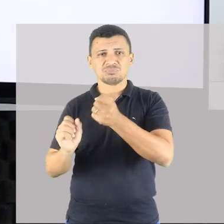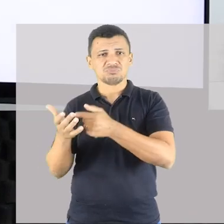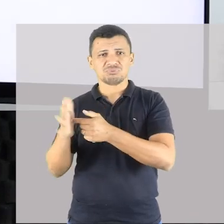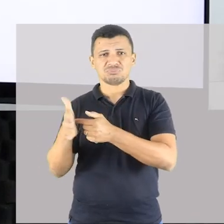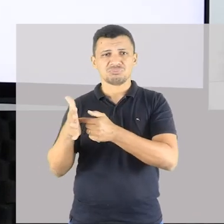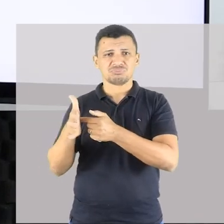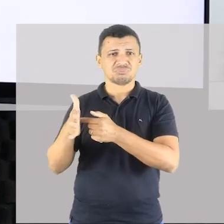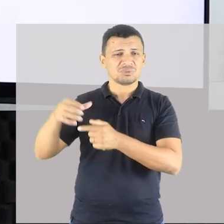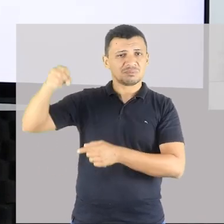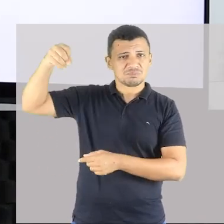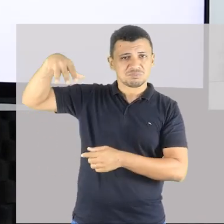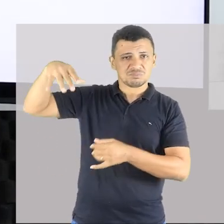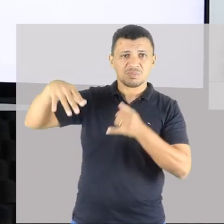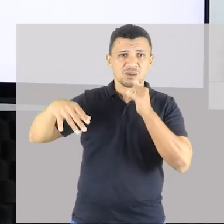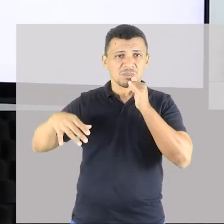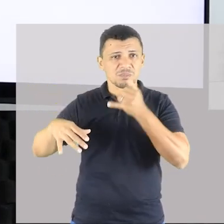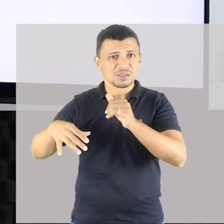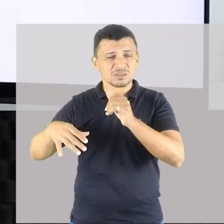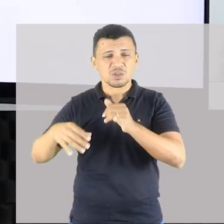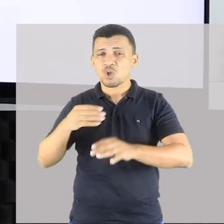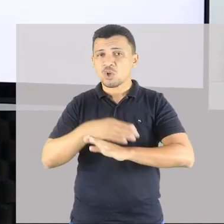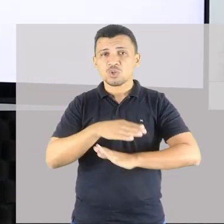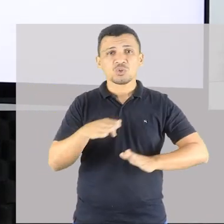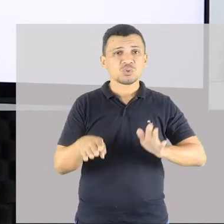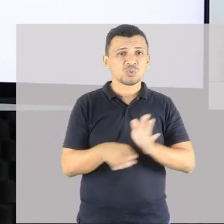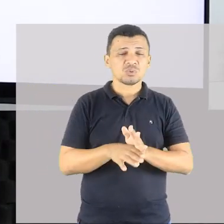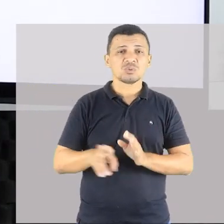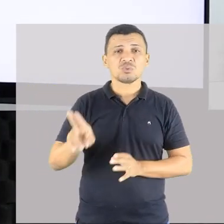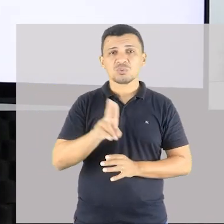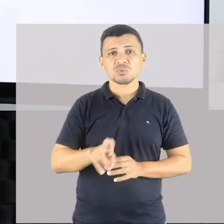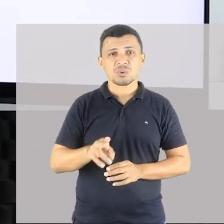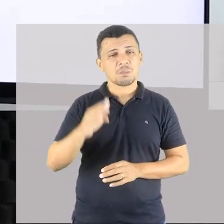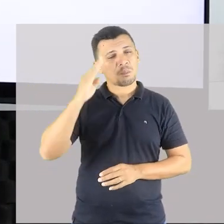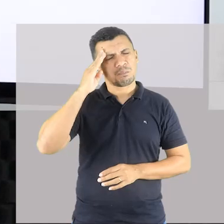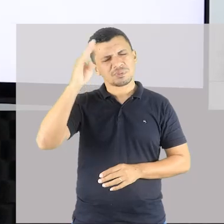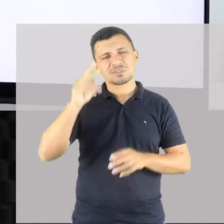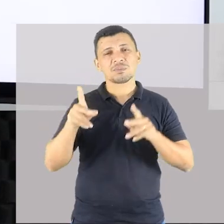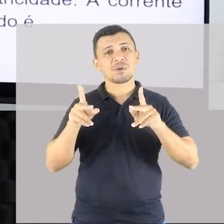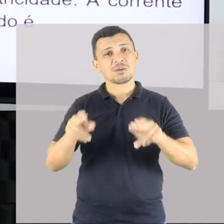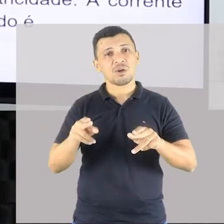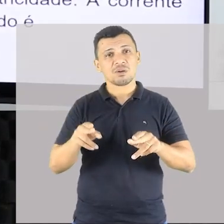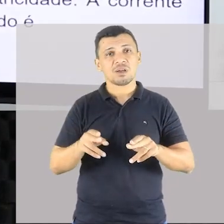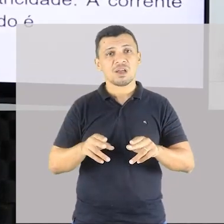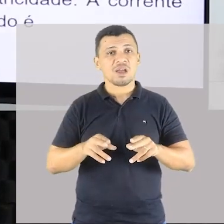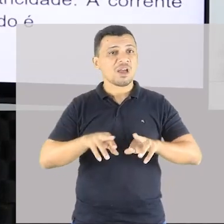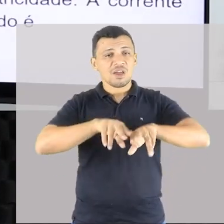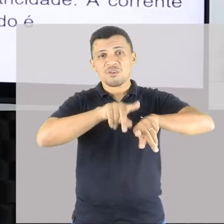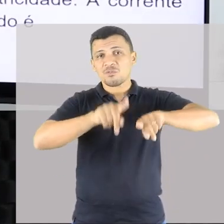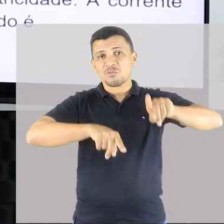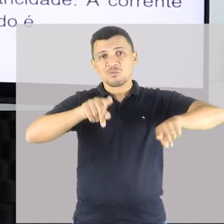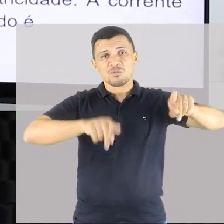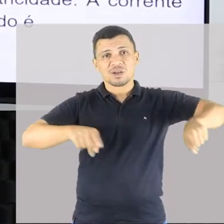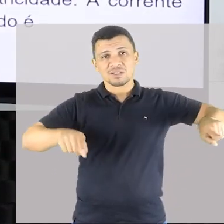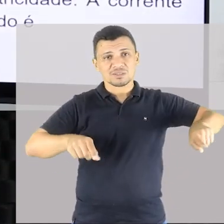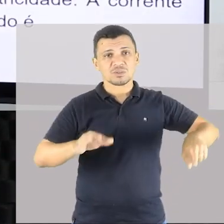mas basicamente o funcionamento de todas utiliza o mesmo princípio, que é a variação do fluxo magnético.